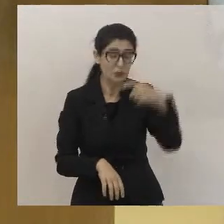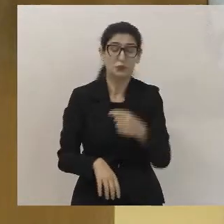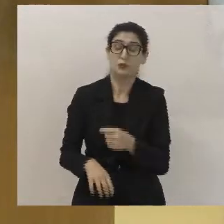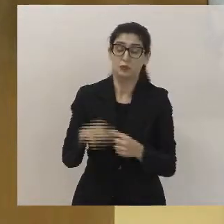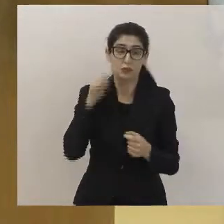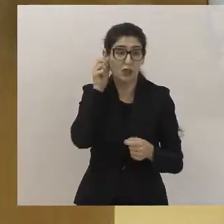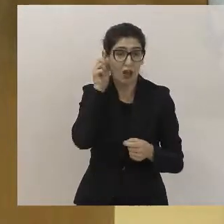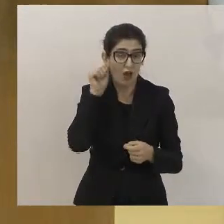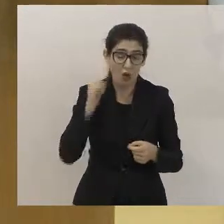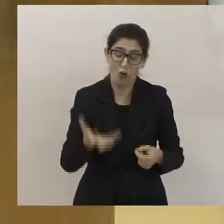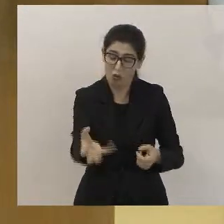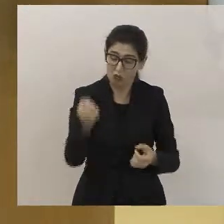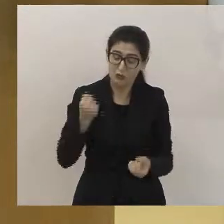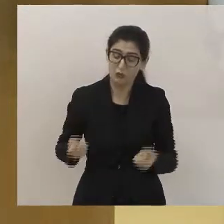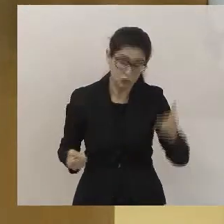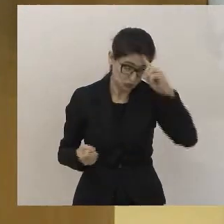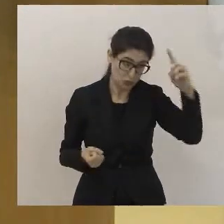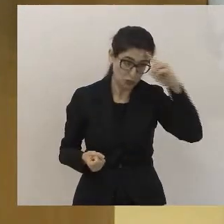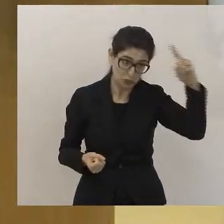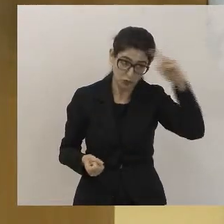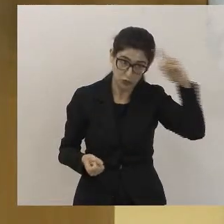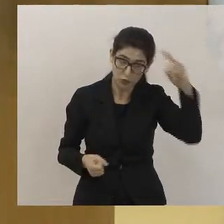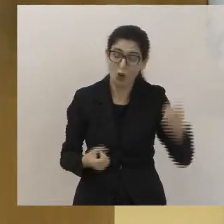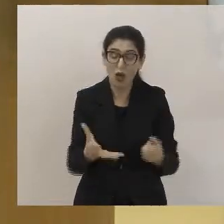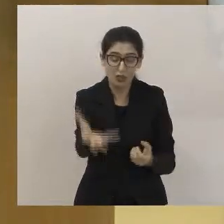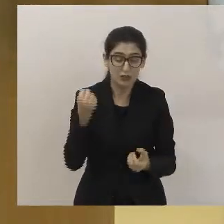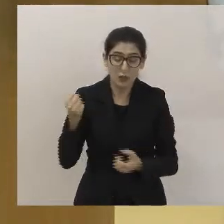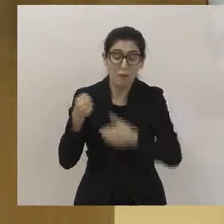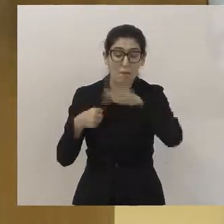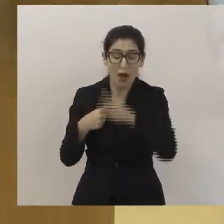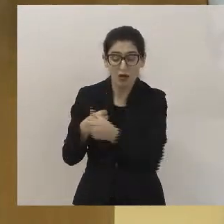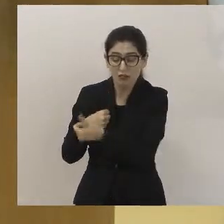mais de 600 mil reais